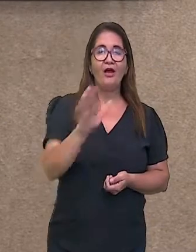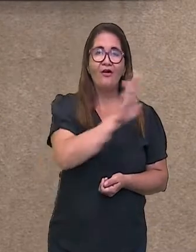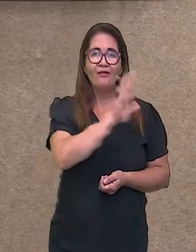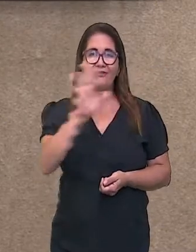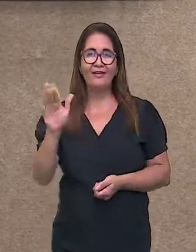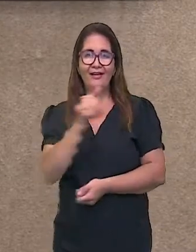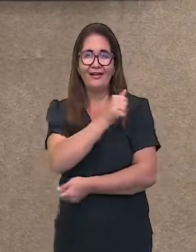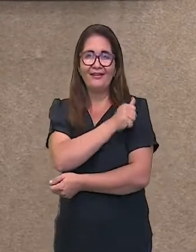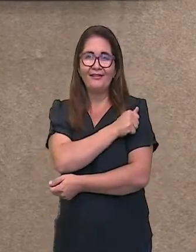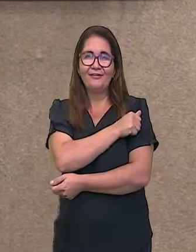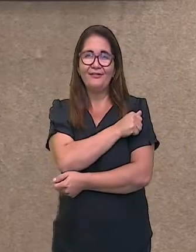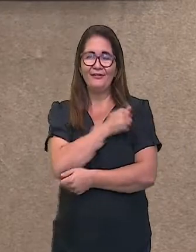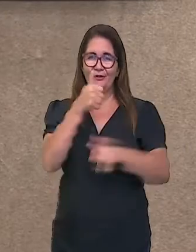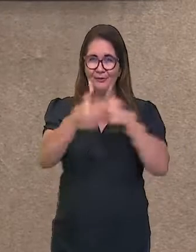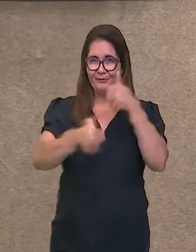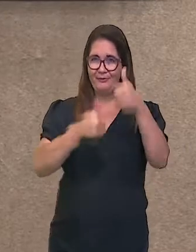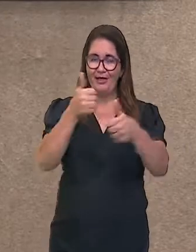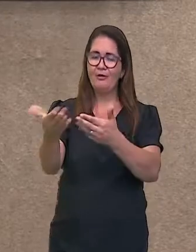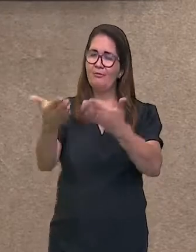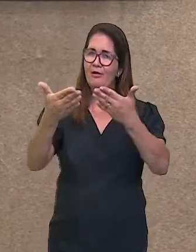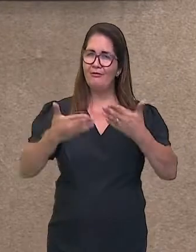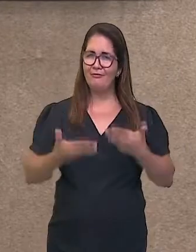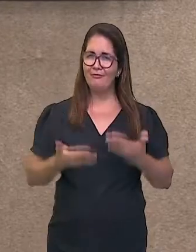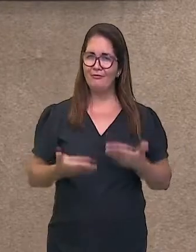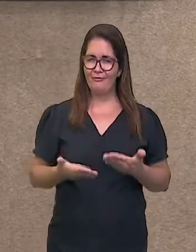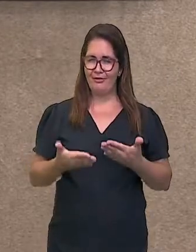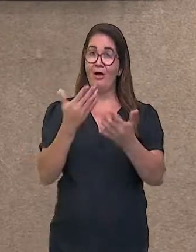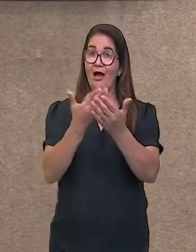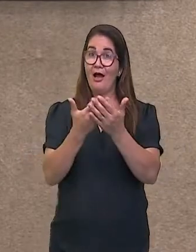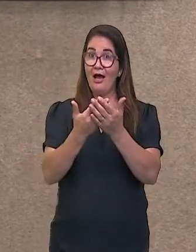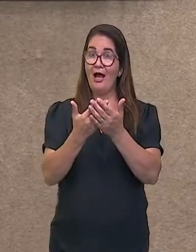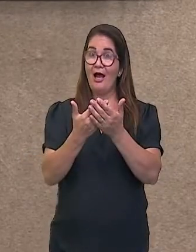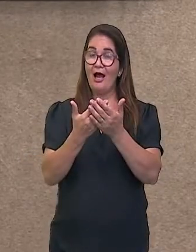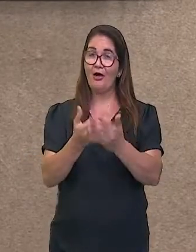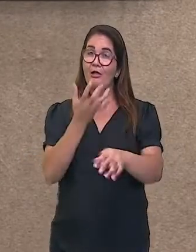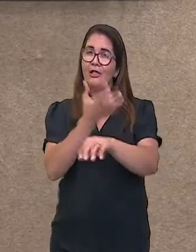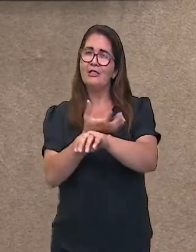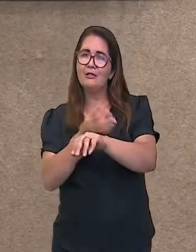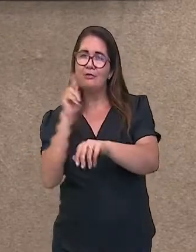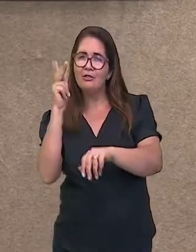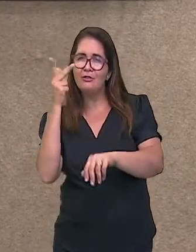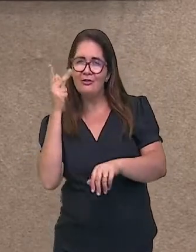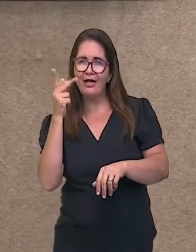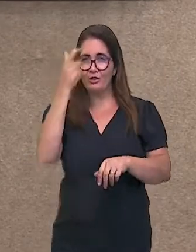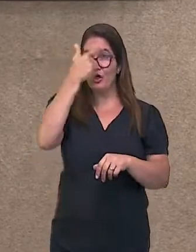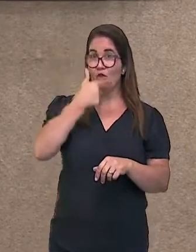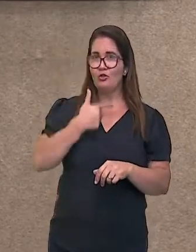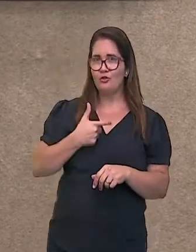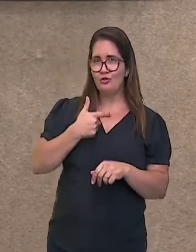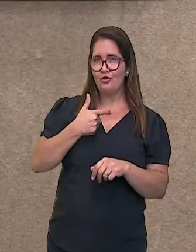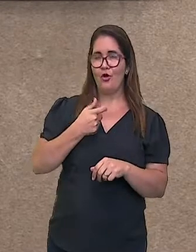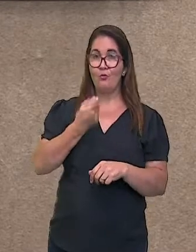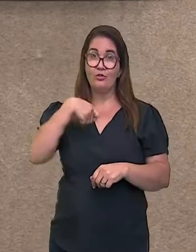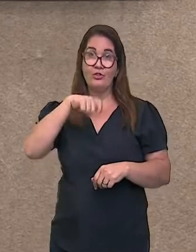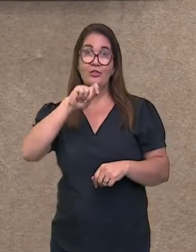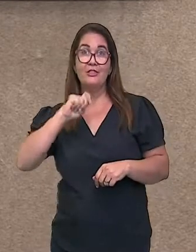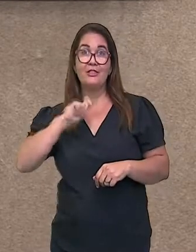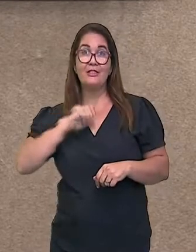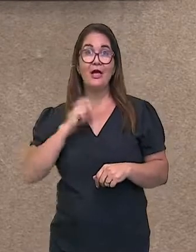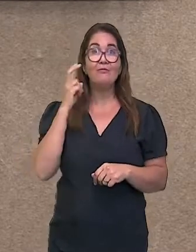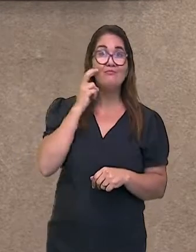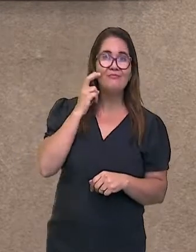Olá, alunos! Bem-vindos a mais uma aula de História. Sou Jorge de Wellington, seu professor. Hoje nós